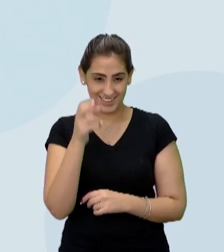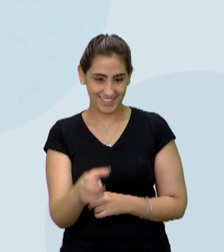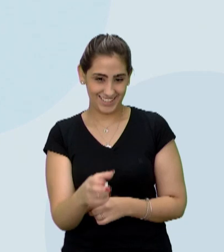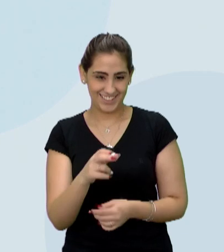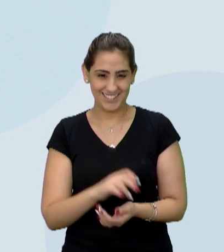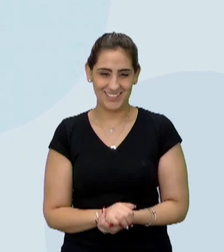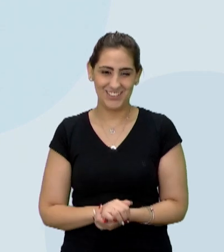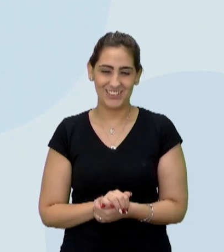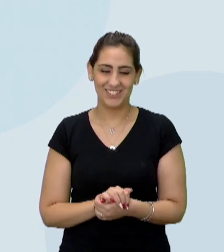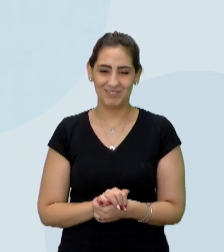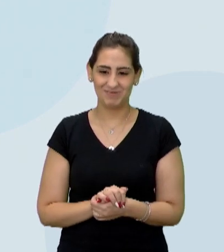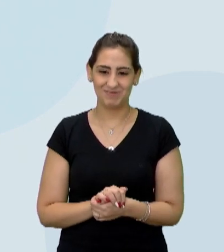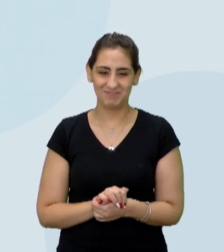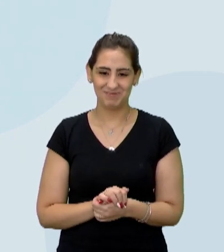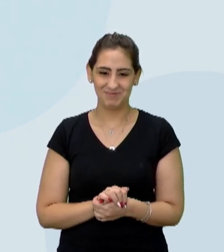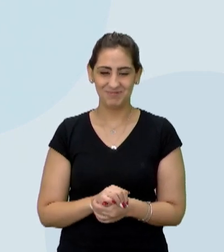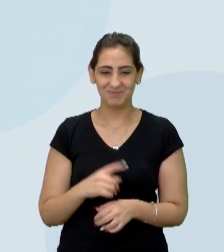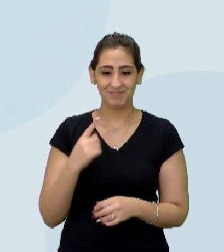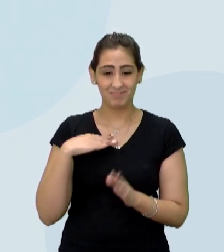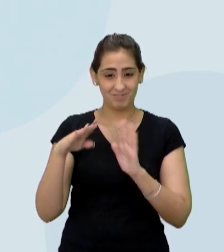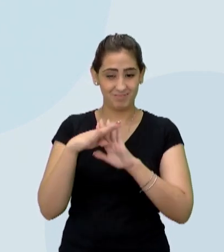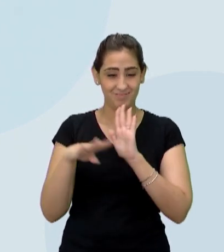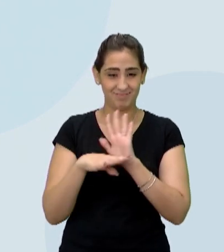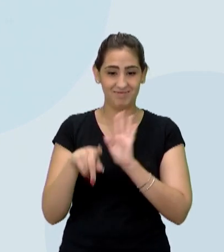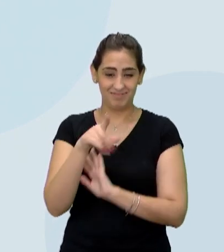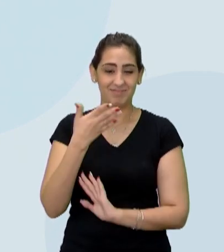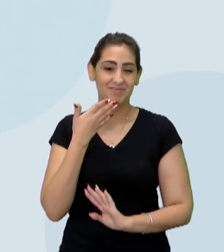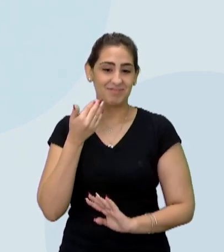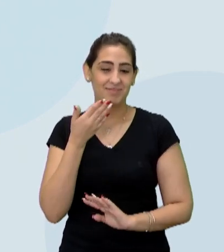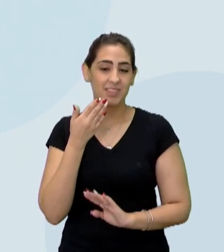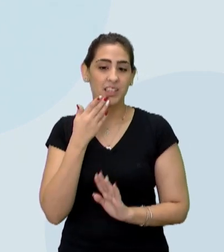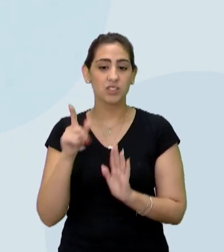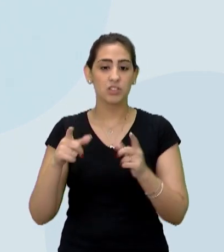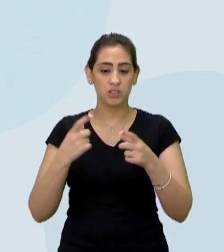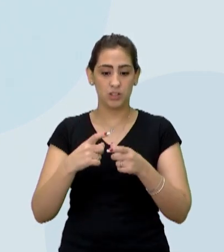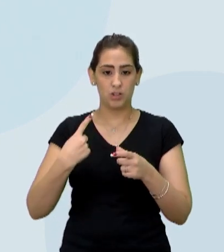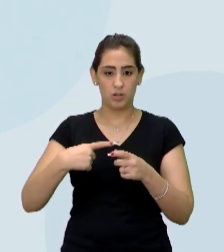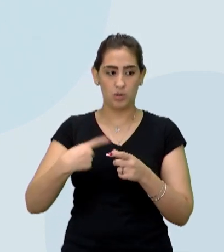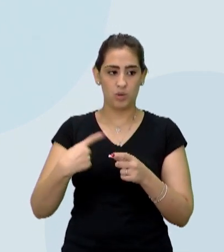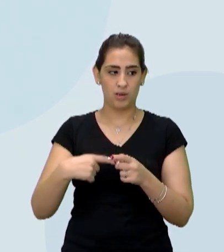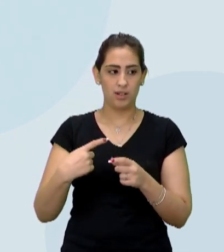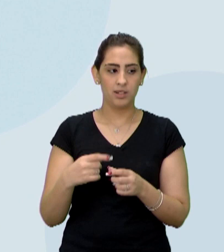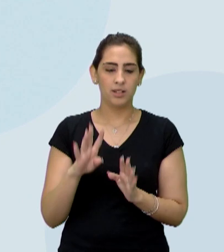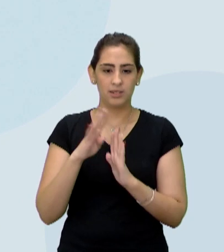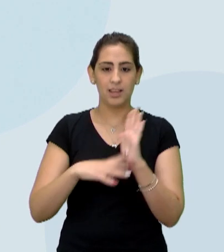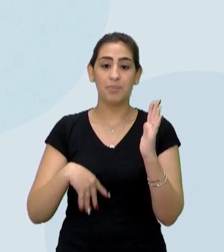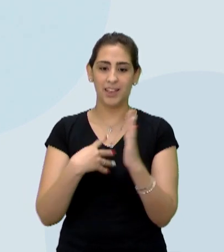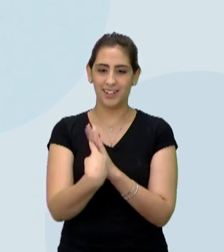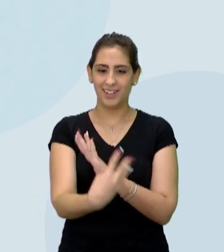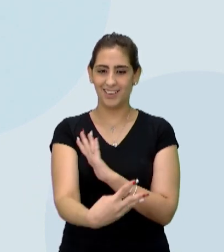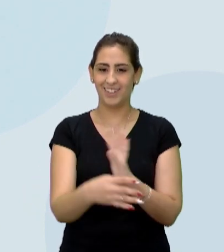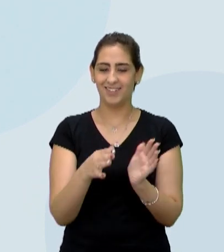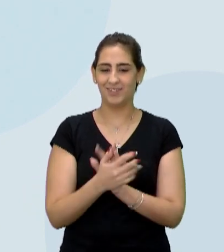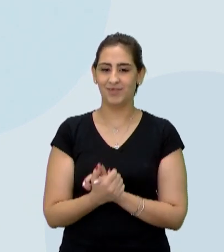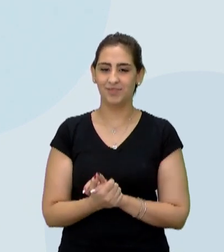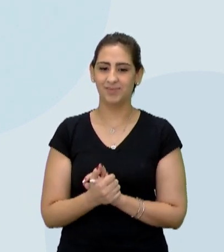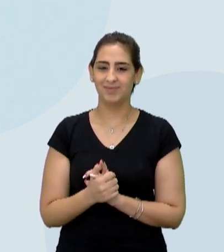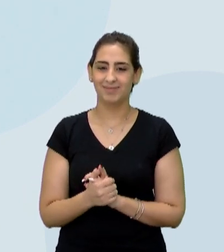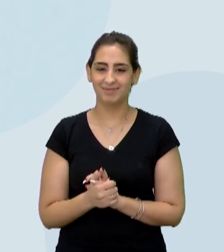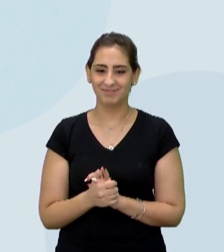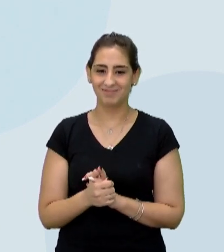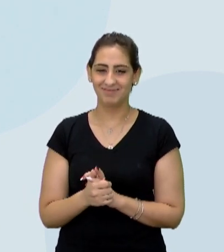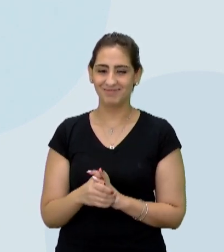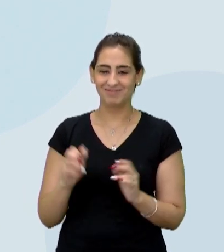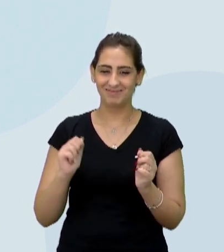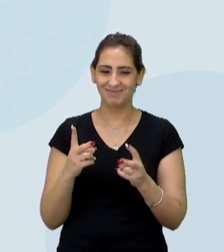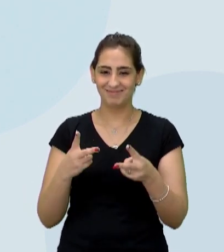nós organizamos dados em tabelas justamente por essa facilidade de localizá-los aí, né? Tá certo? Então, nós podemos